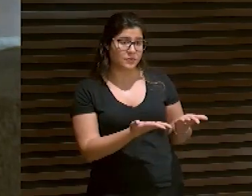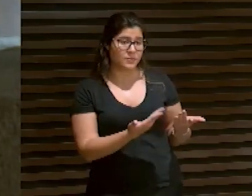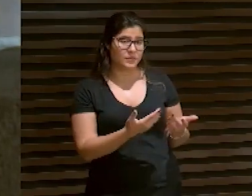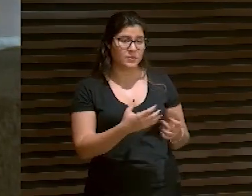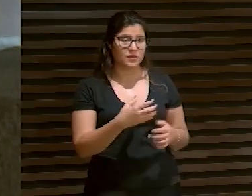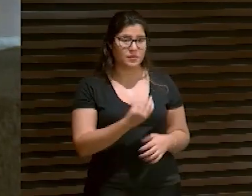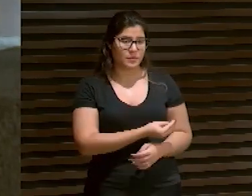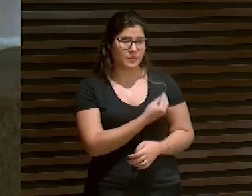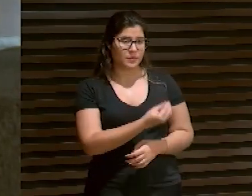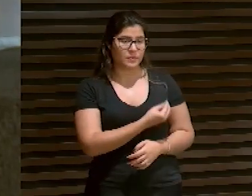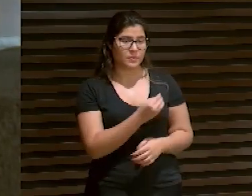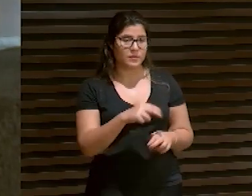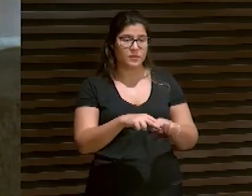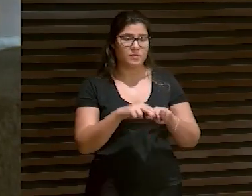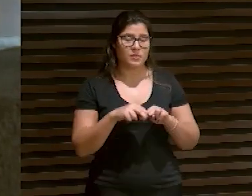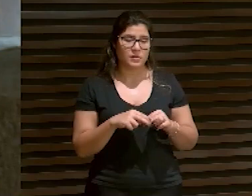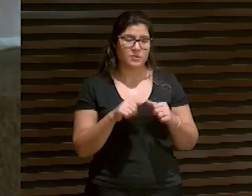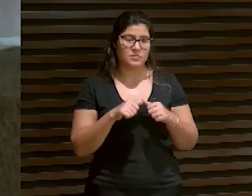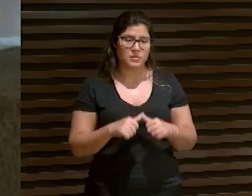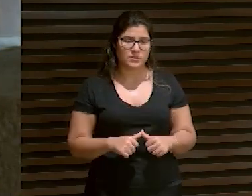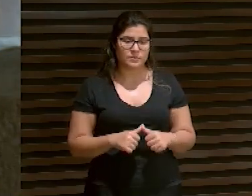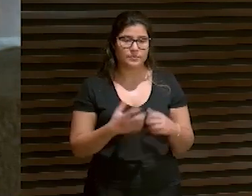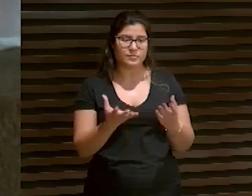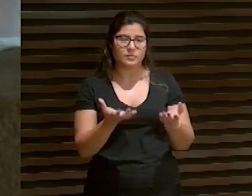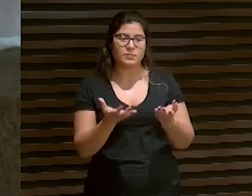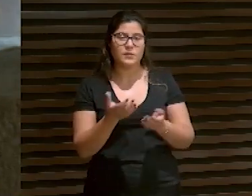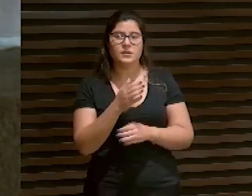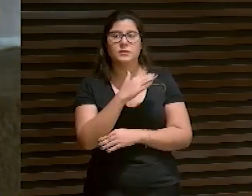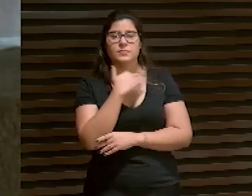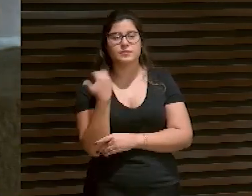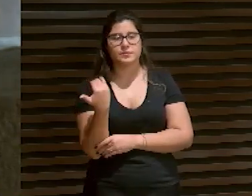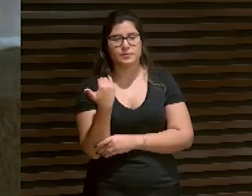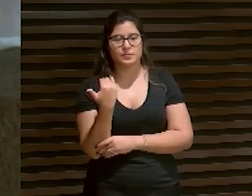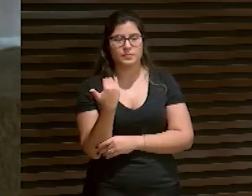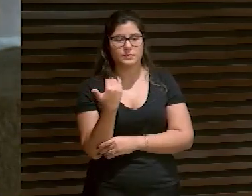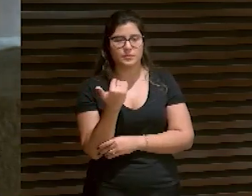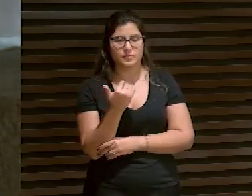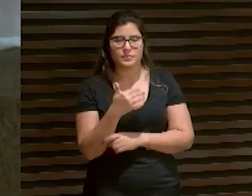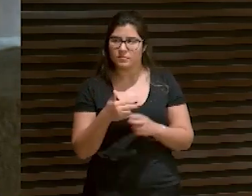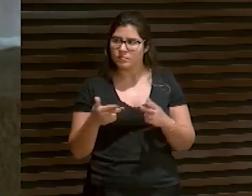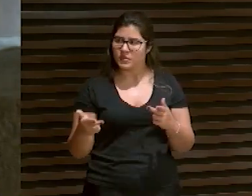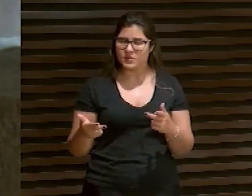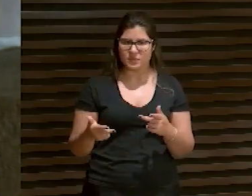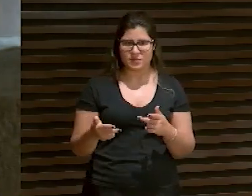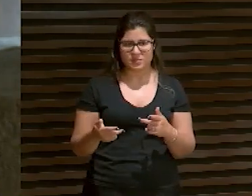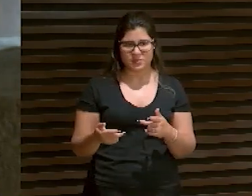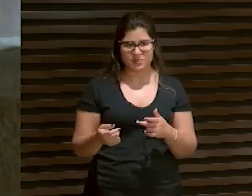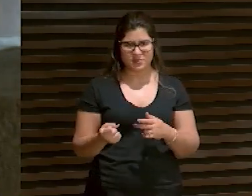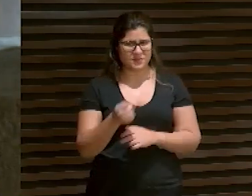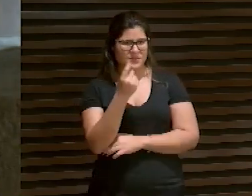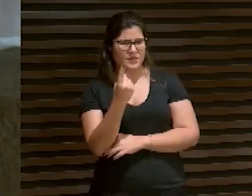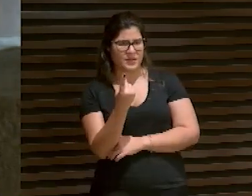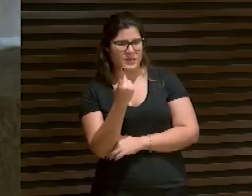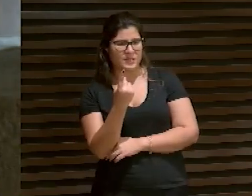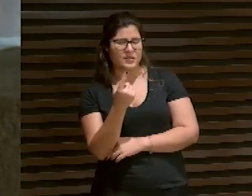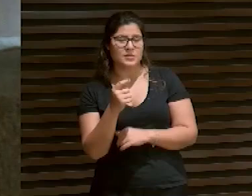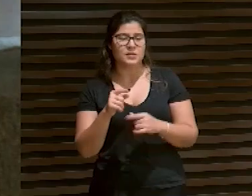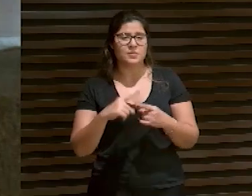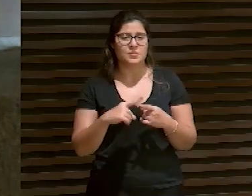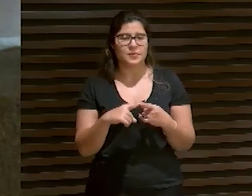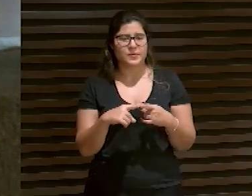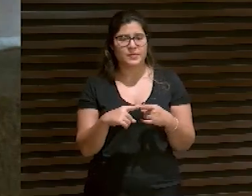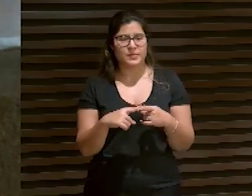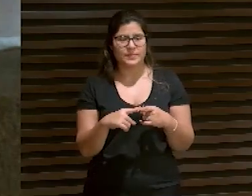E que por conta disso ele preferia morrer. E temos algumas coisas muito curiosas, irmãos, nessa afirmação,